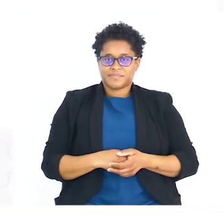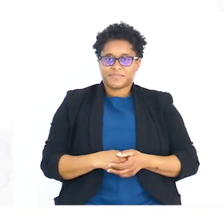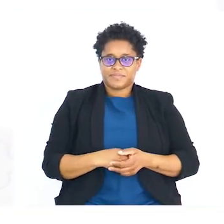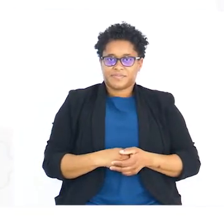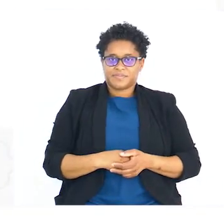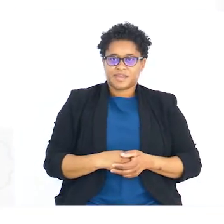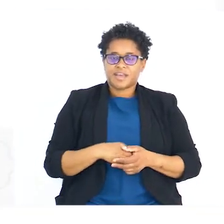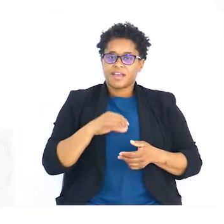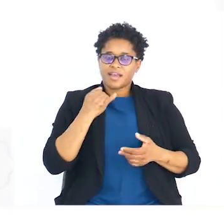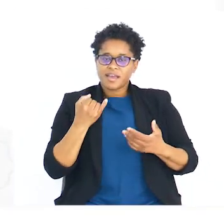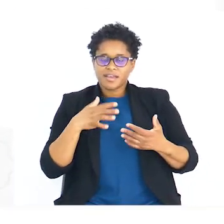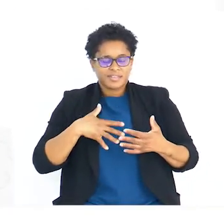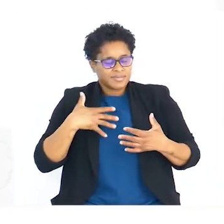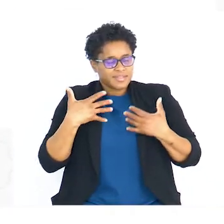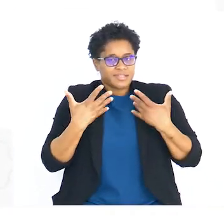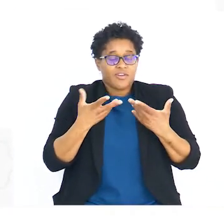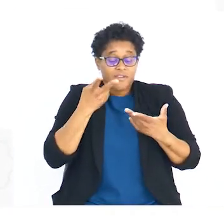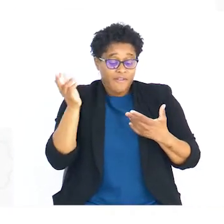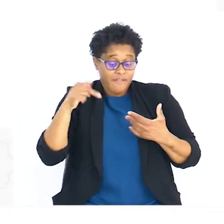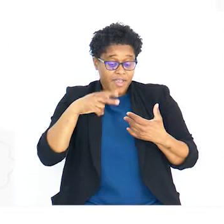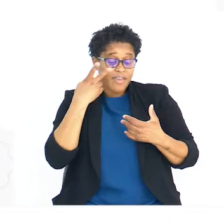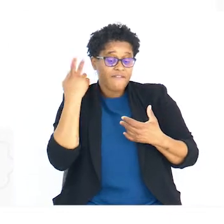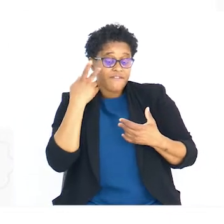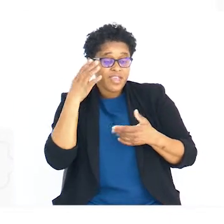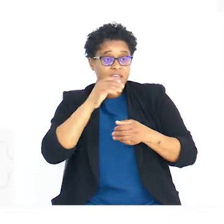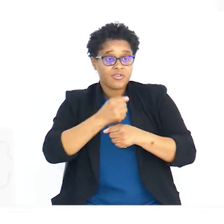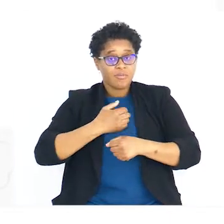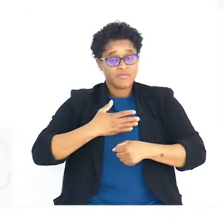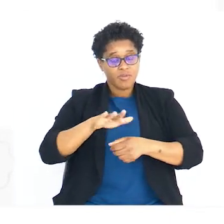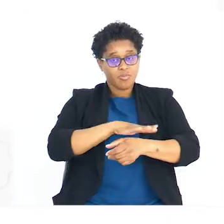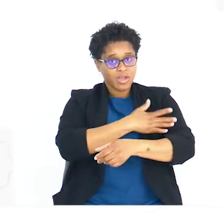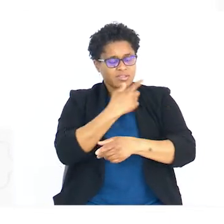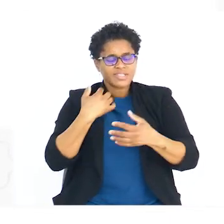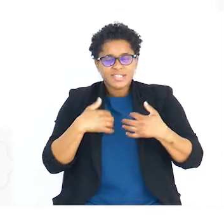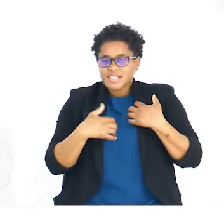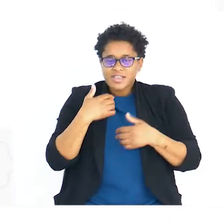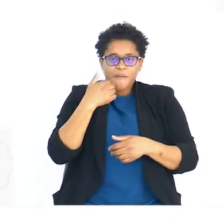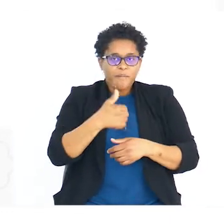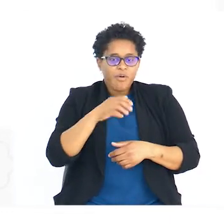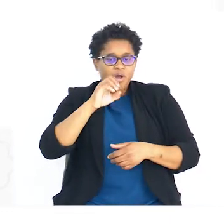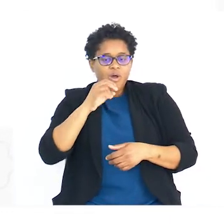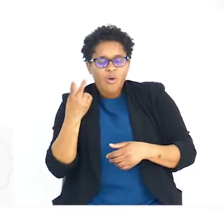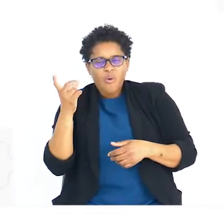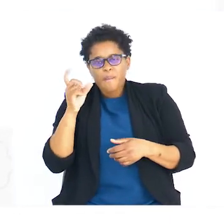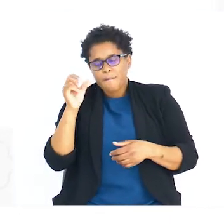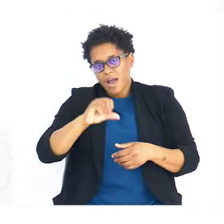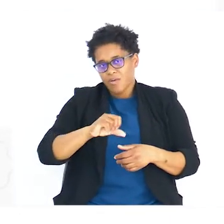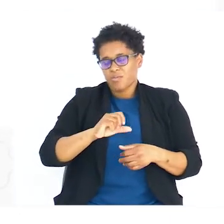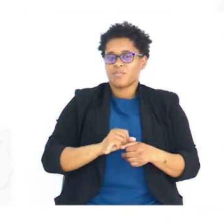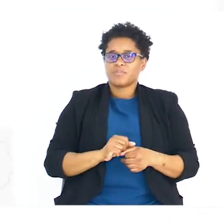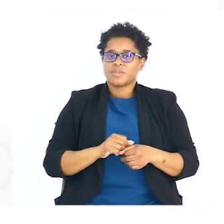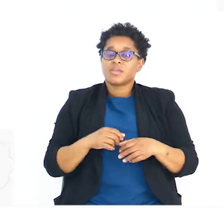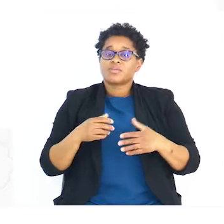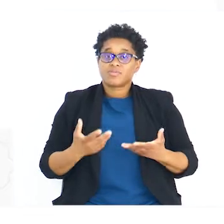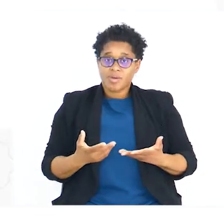A inspiração vem da vida do poeta, das suas sensações, boas ou más. Por